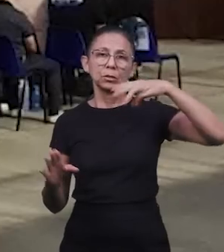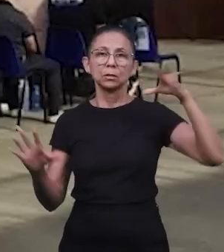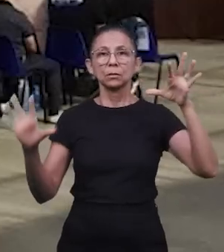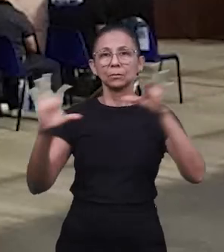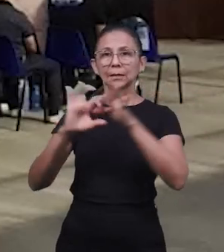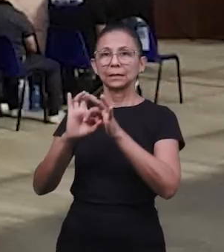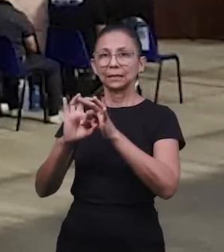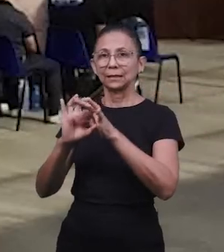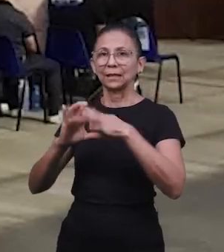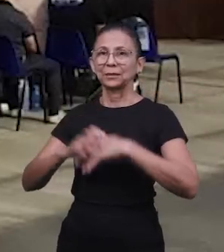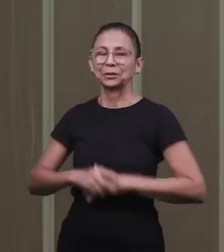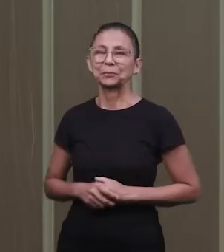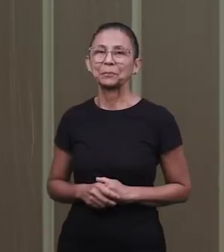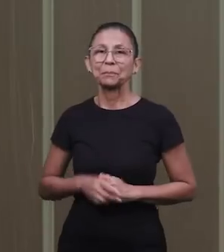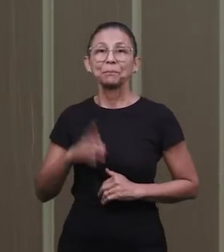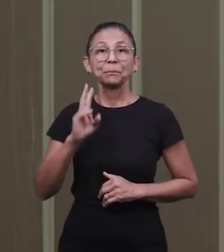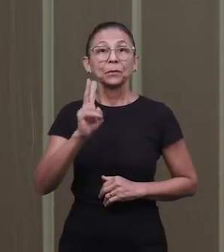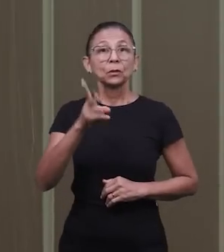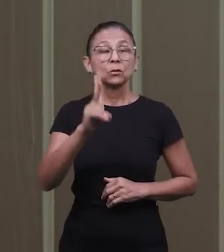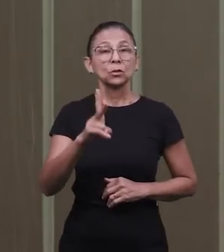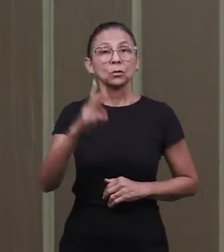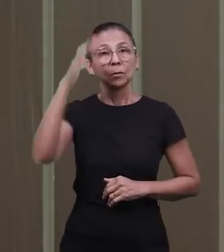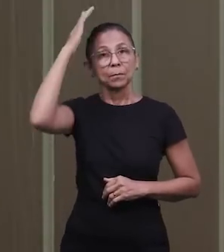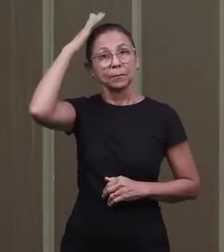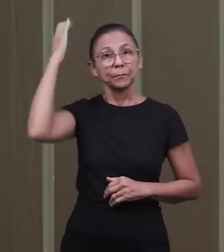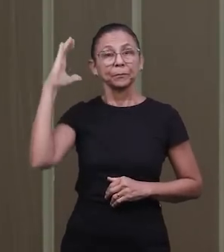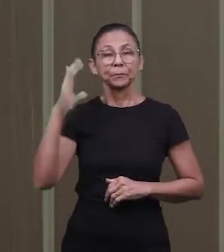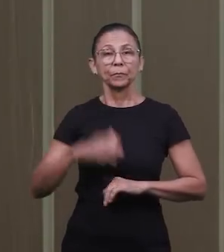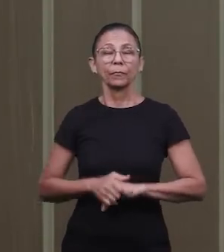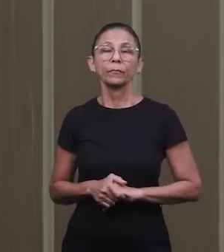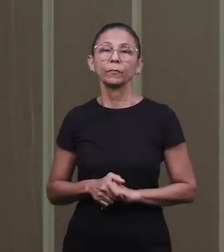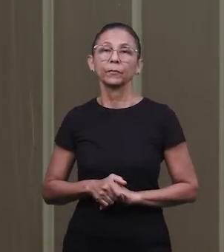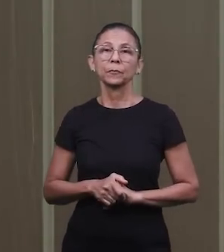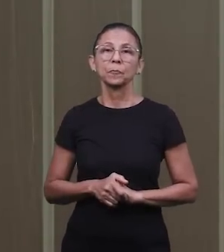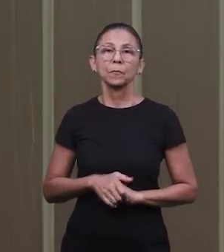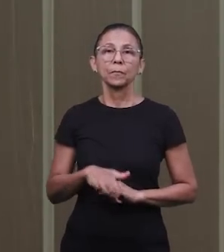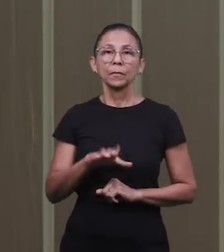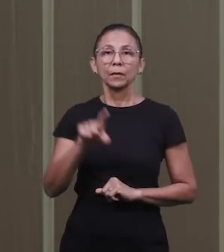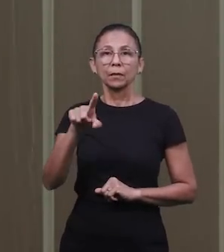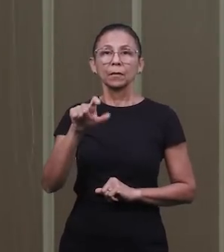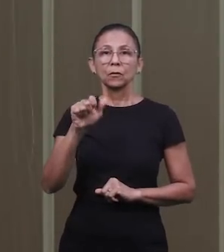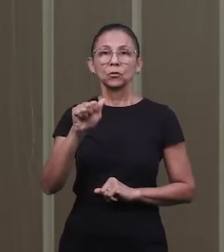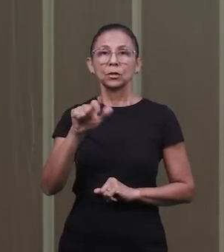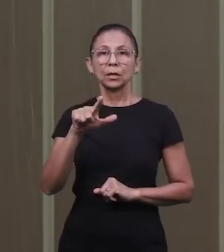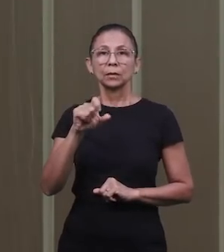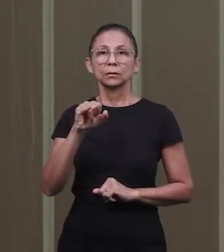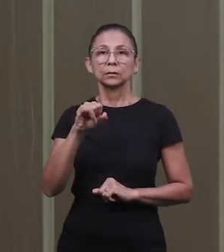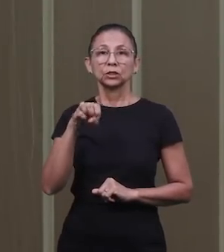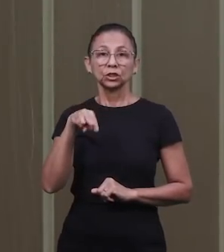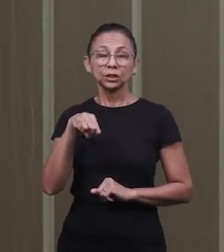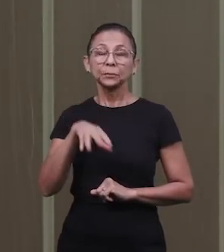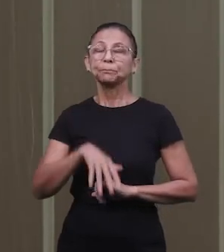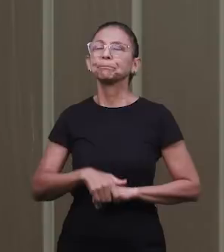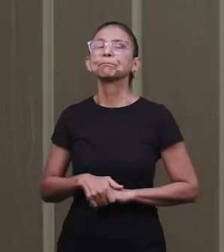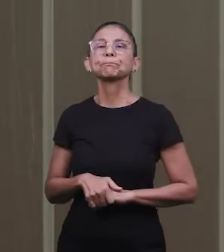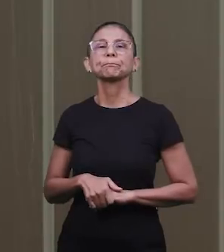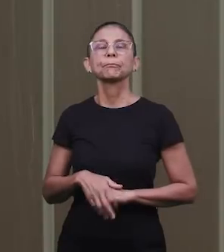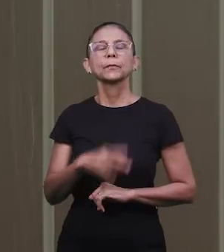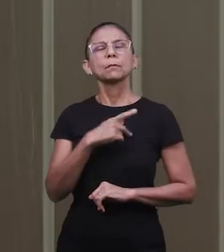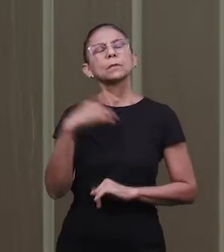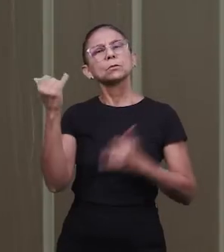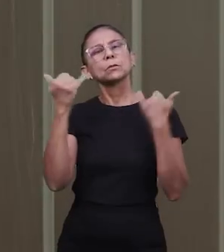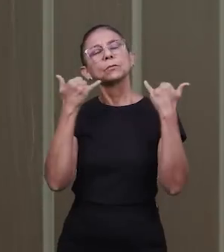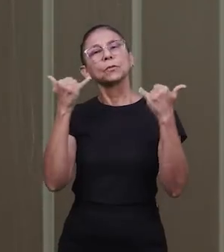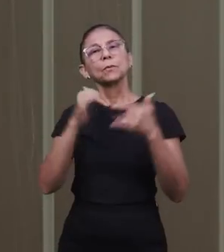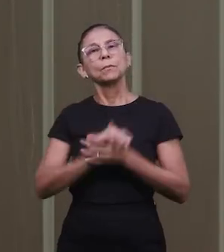recebendo a transmissão. Ainda em Curitiba, nós queremos falar na área do Xaxim, que o pastor Alessandro nos informou sobre uma